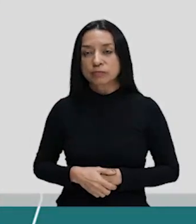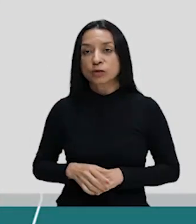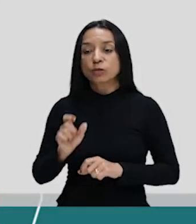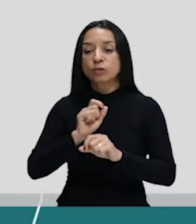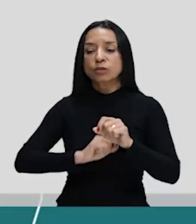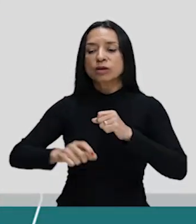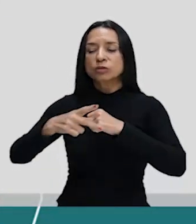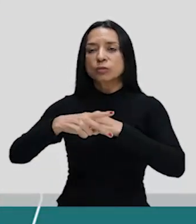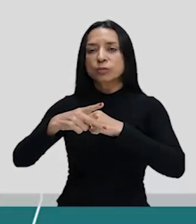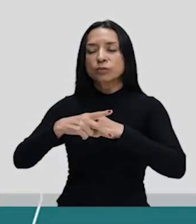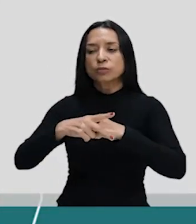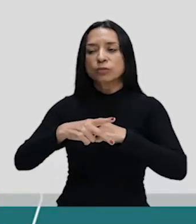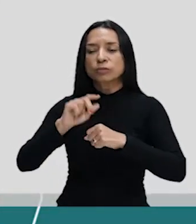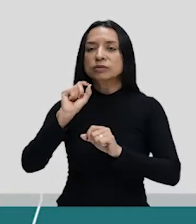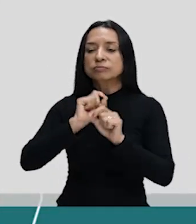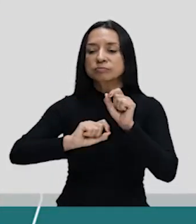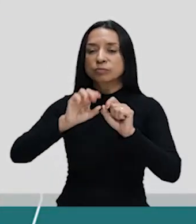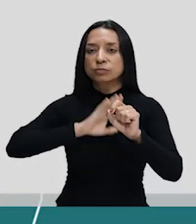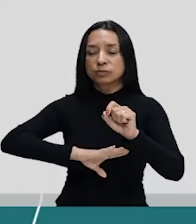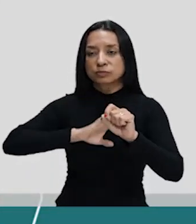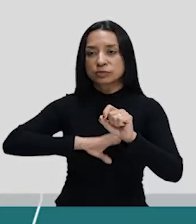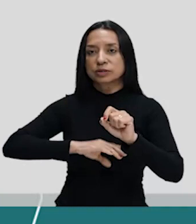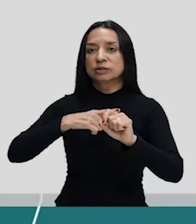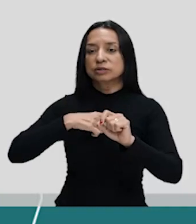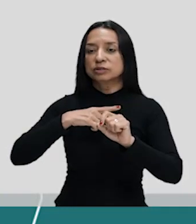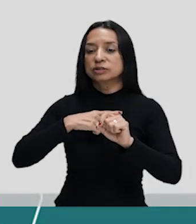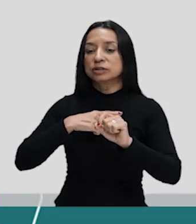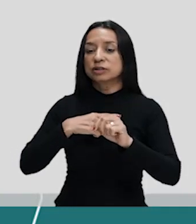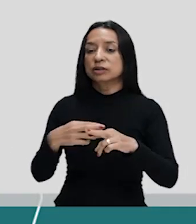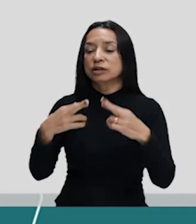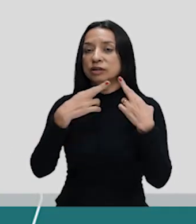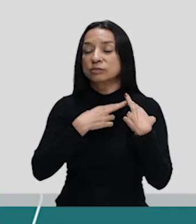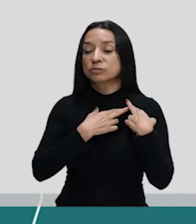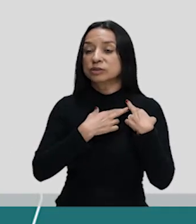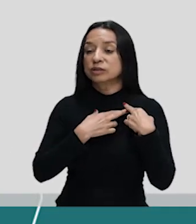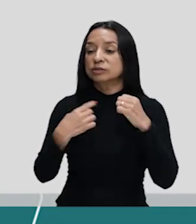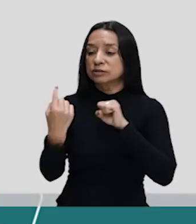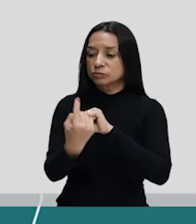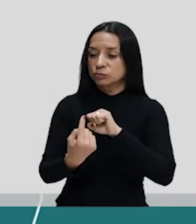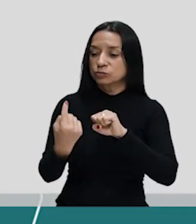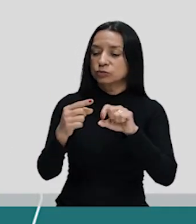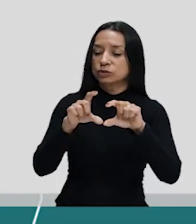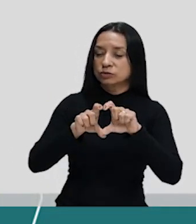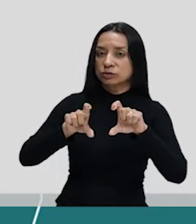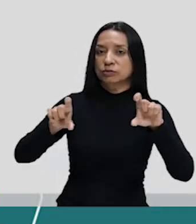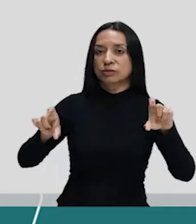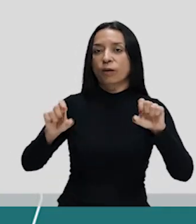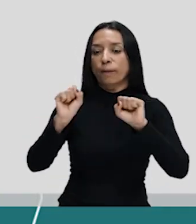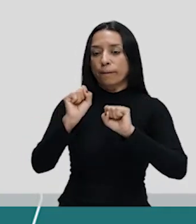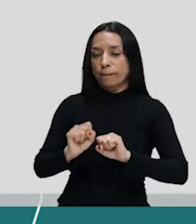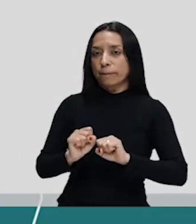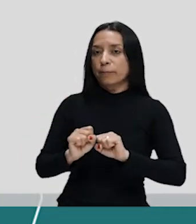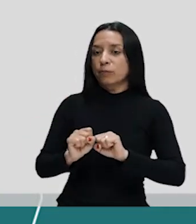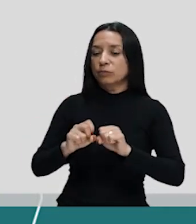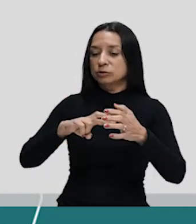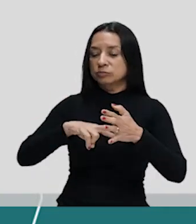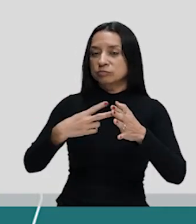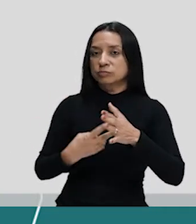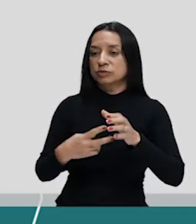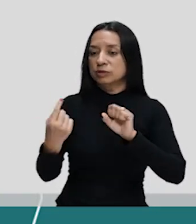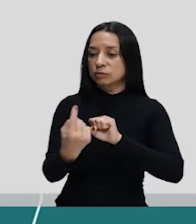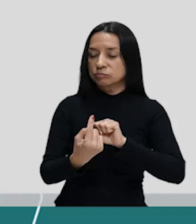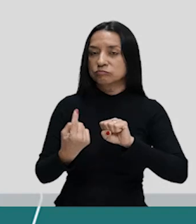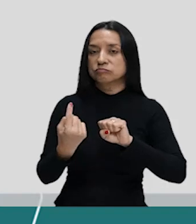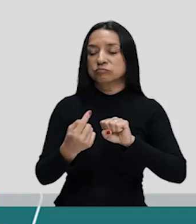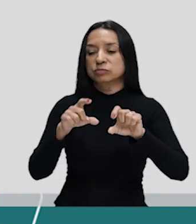aqueles pronomes que em português, eles têm a função de sujeito na oração, tá? Eles podem ser sujeito da oração,